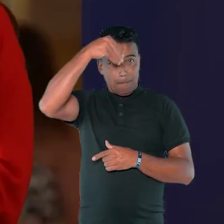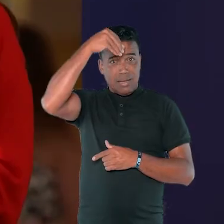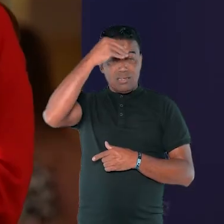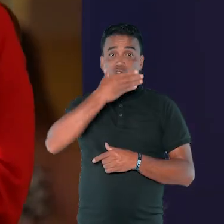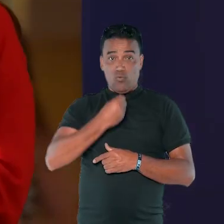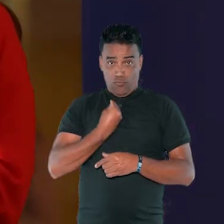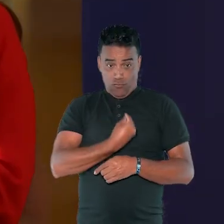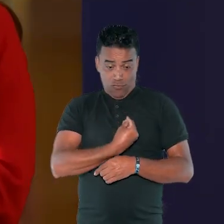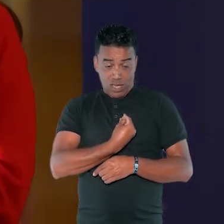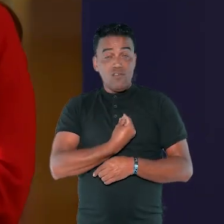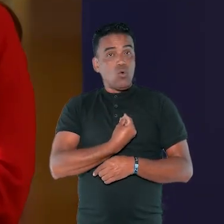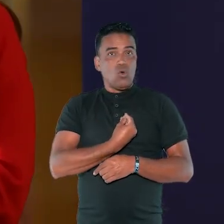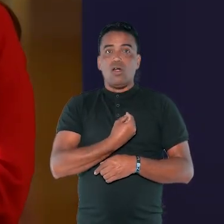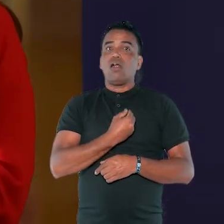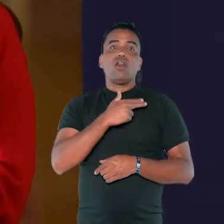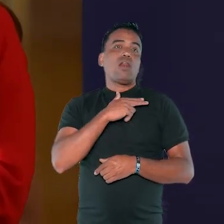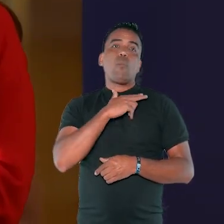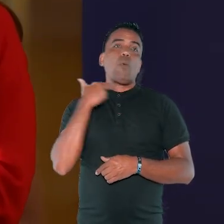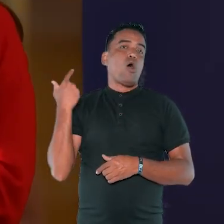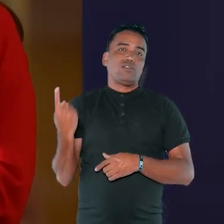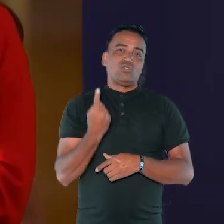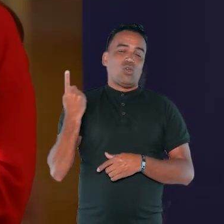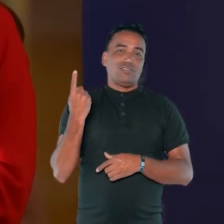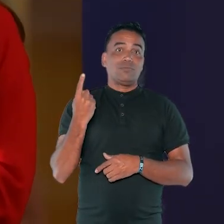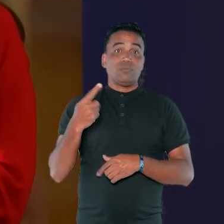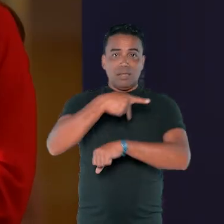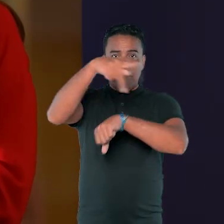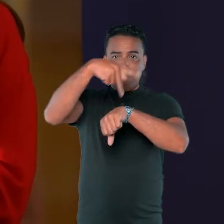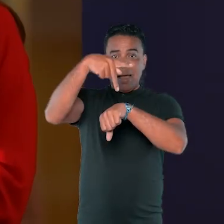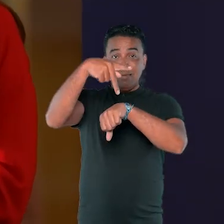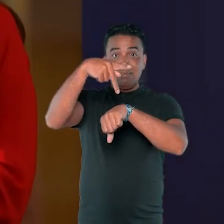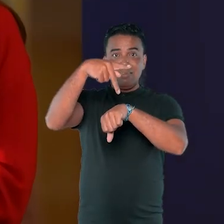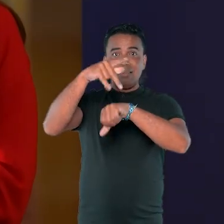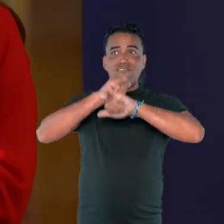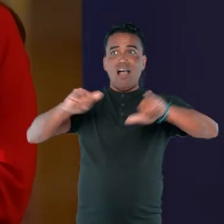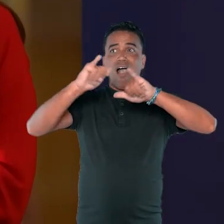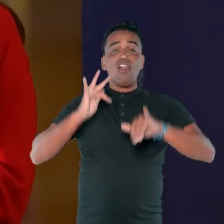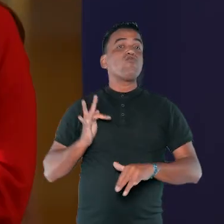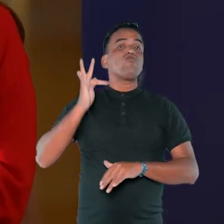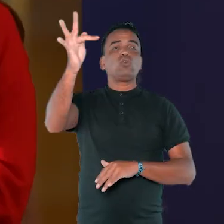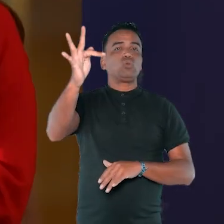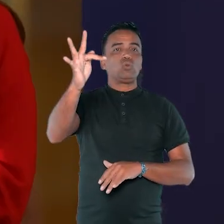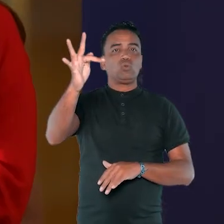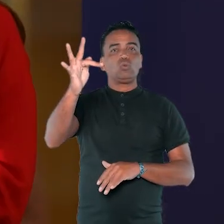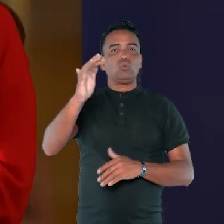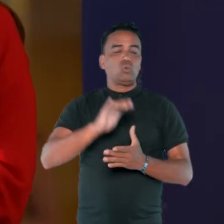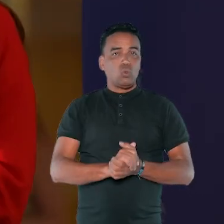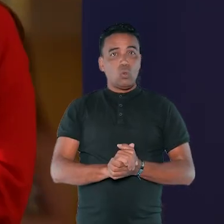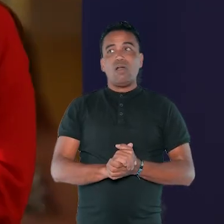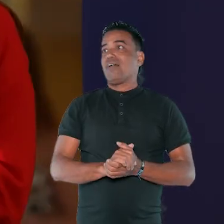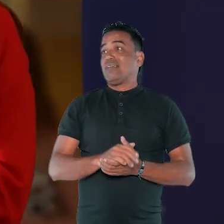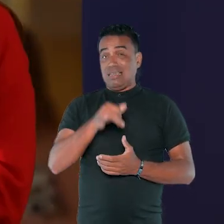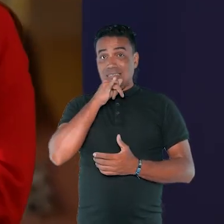Há 500 anos propalamos, este é o país do futuro, antes tarde do que nunca, mais vale